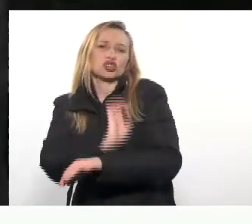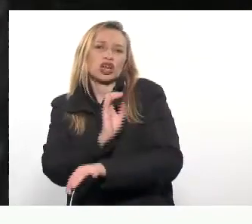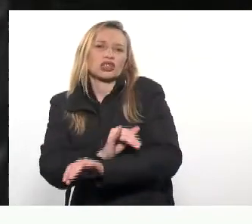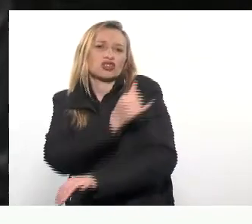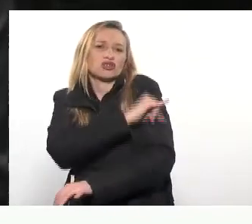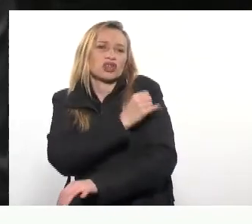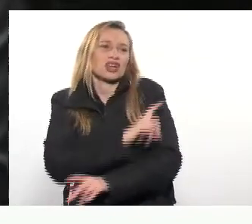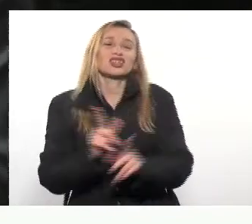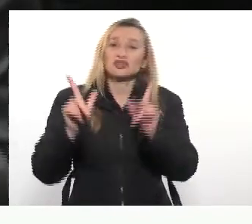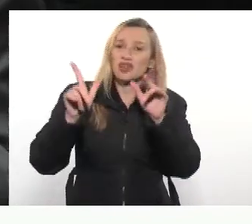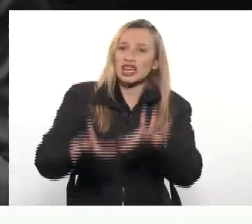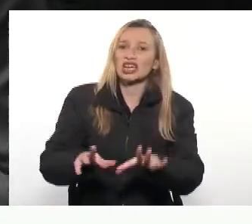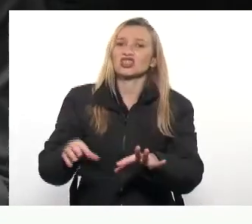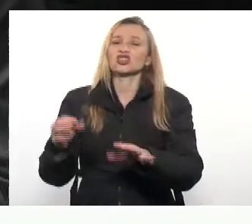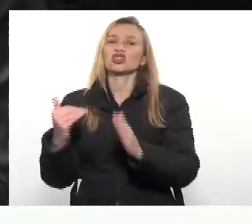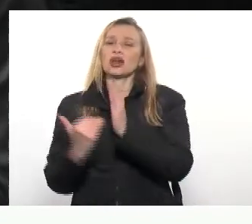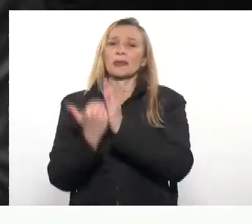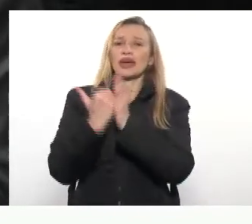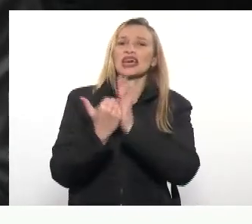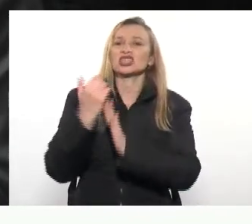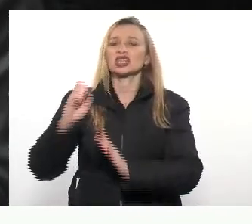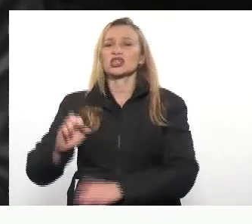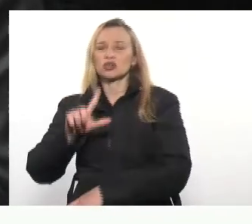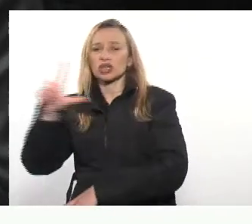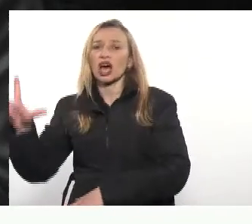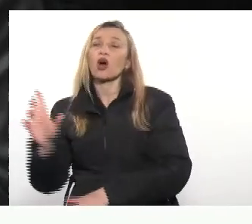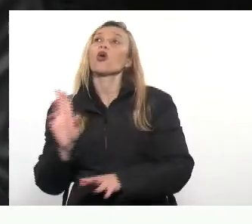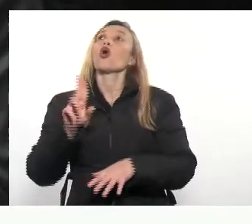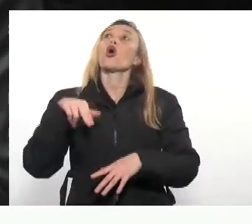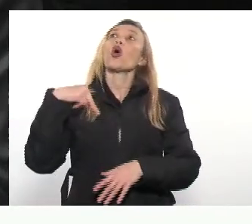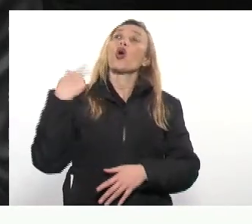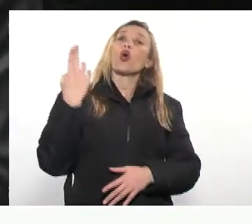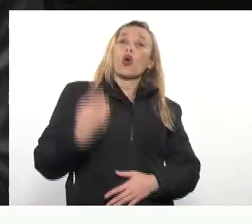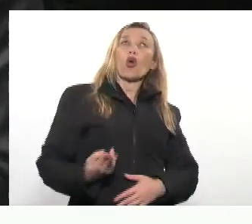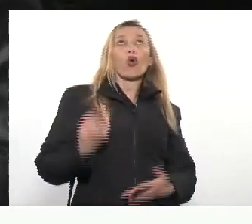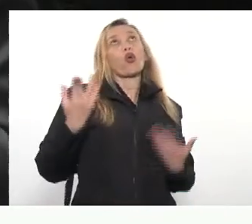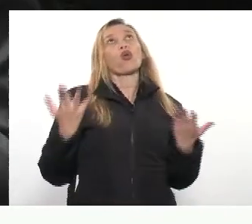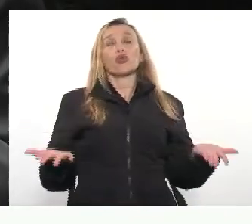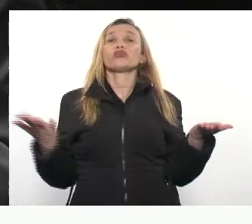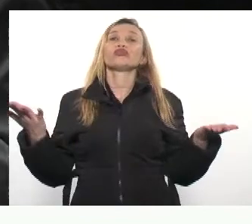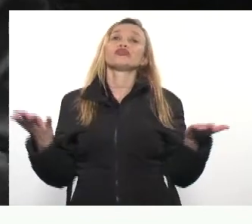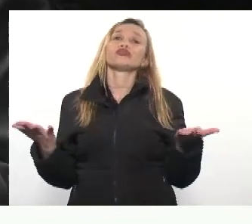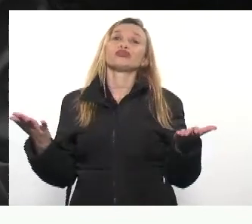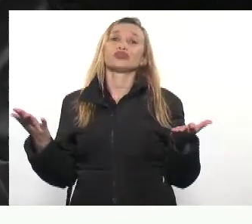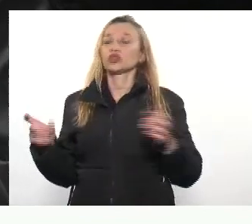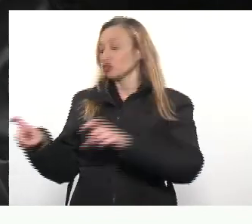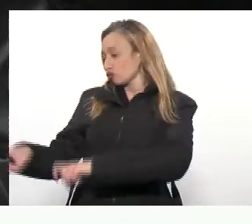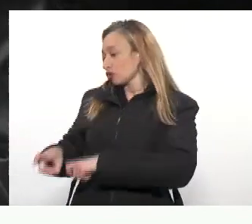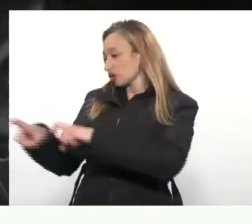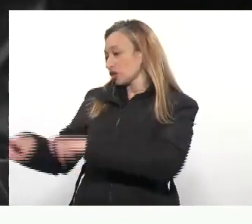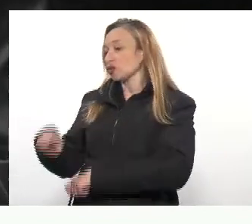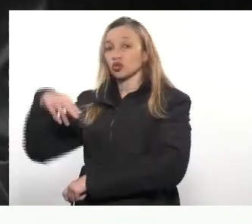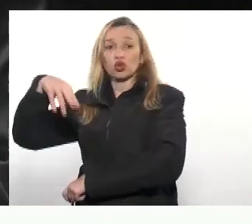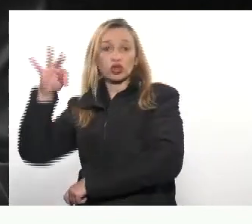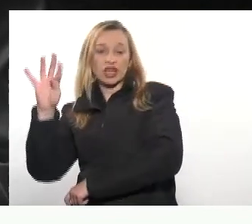diferente da média nacional ou do que, enfim, no sertão